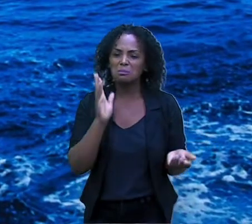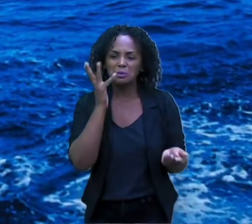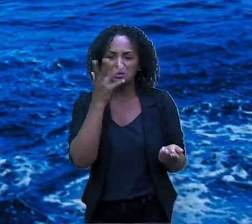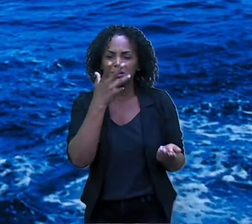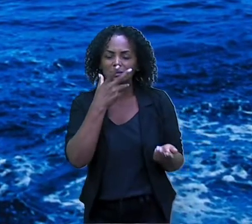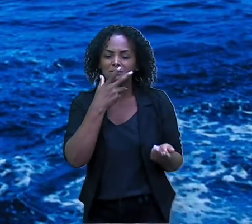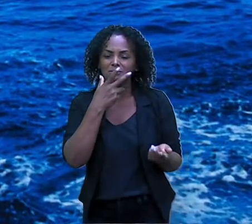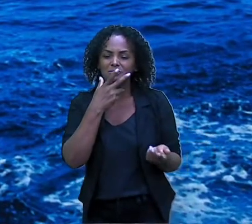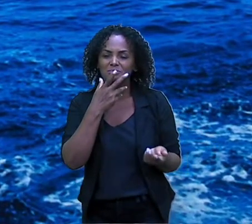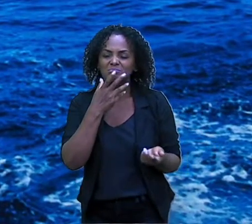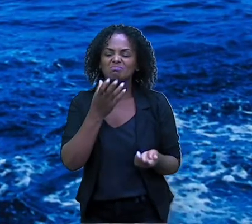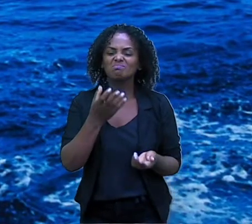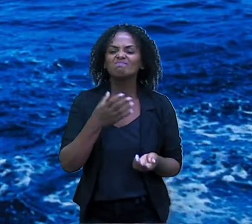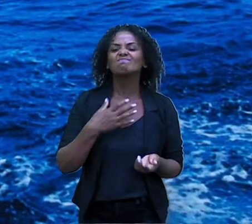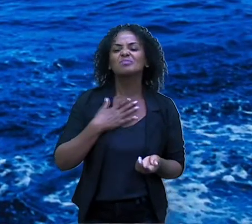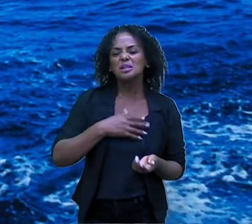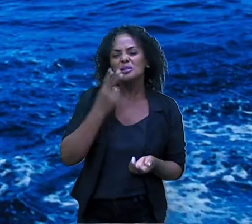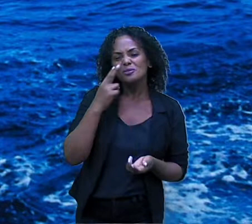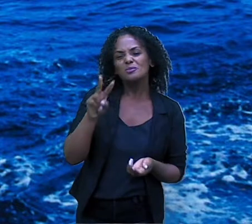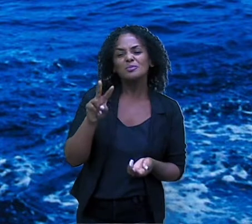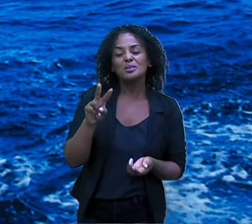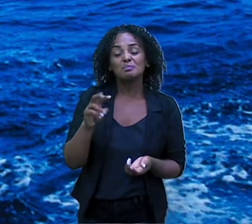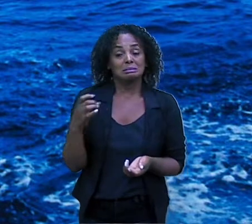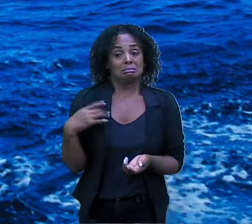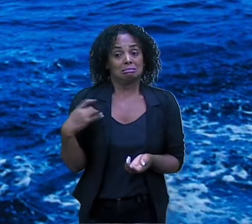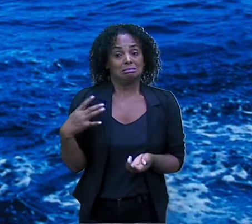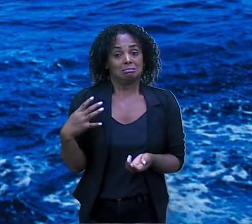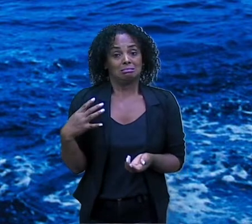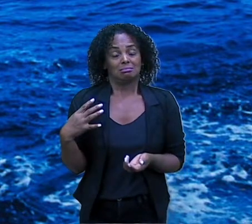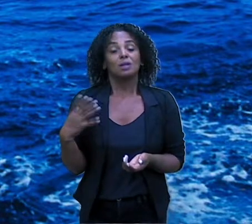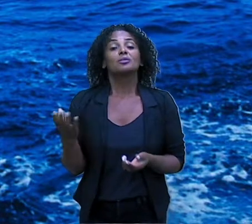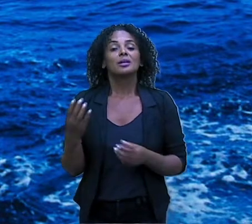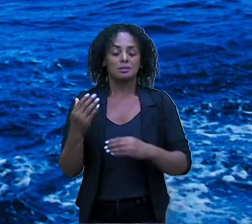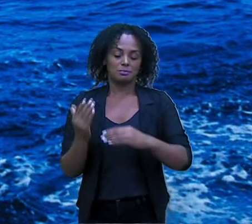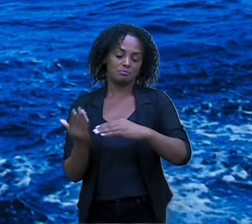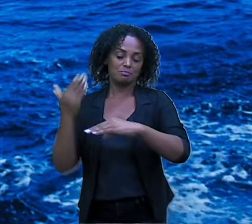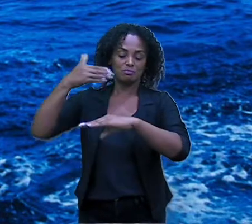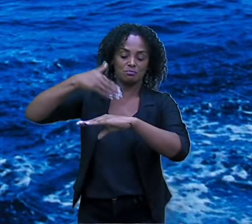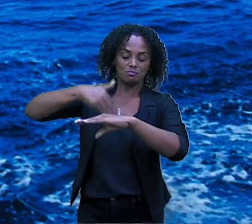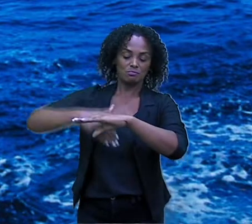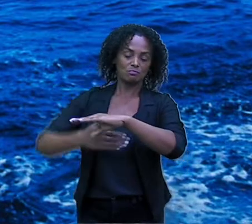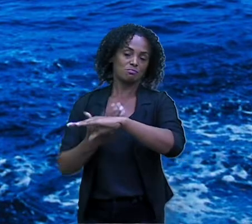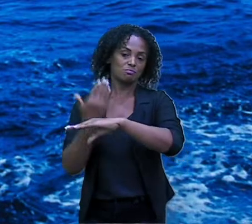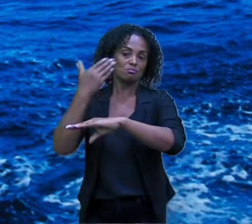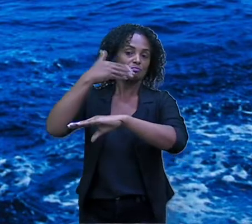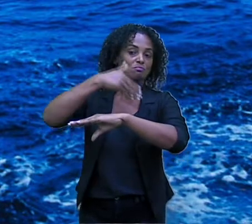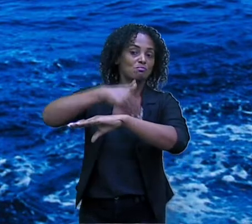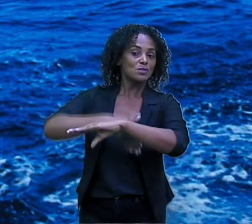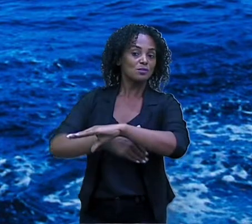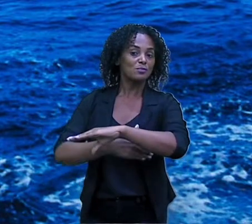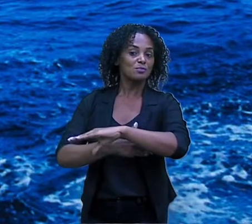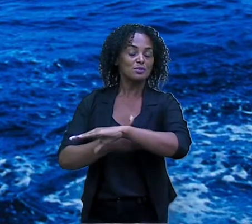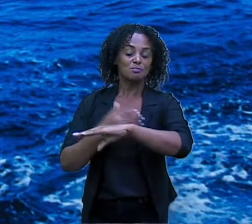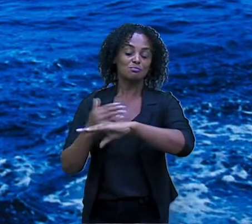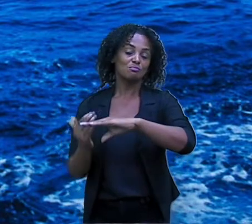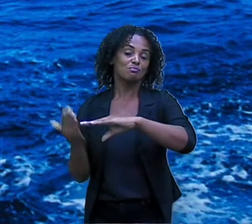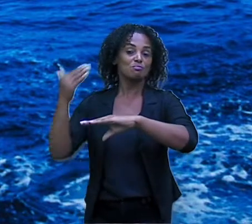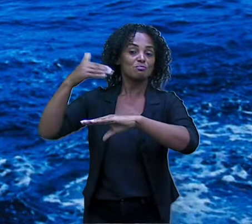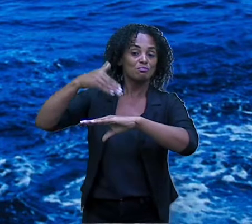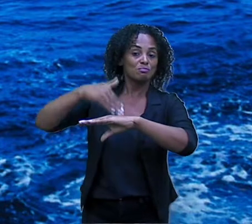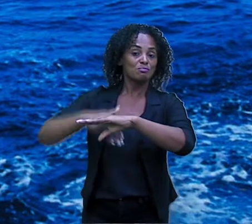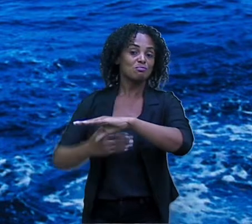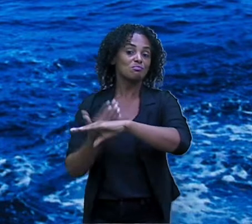medo. No fundinho eu tenho medo. Mas enfim, vamos lá. Dolphin. Dolphin. Dolphin. Dolphin.